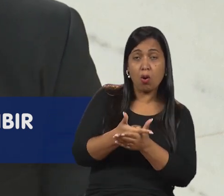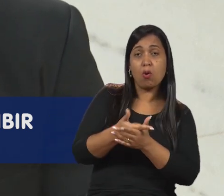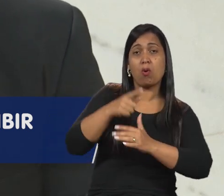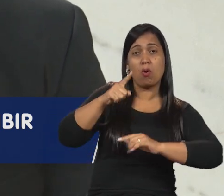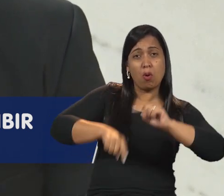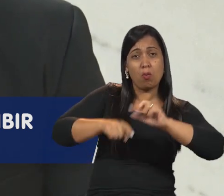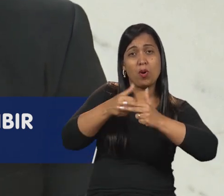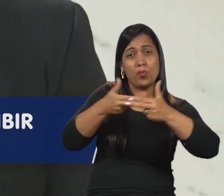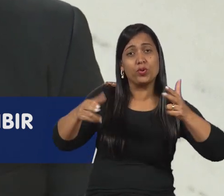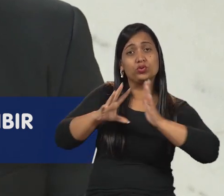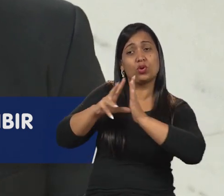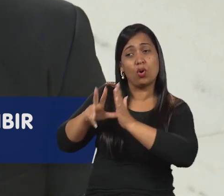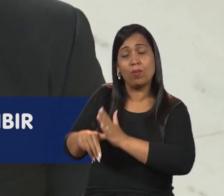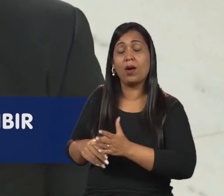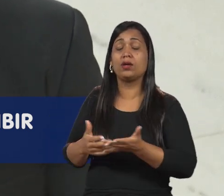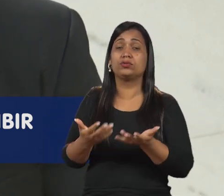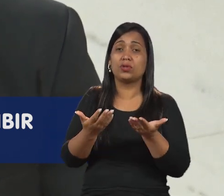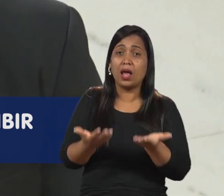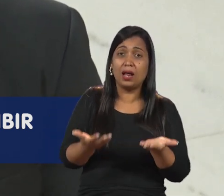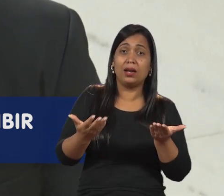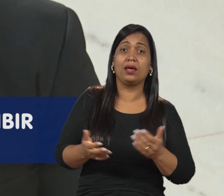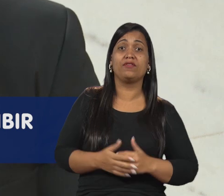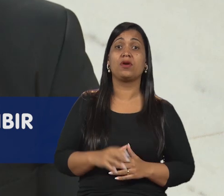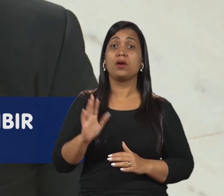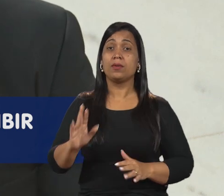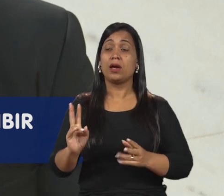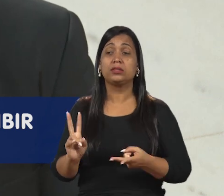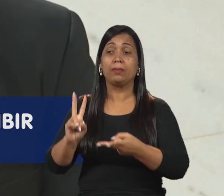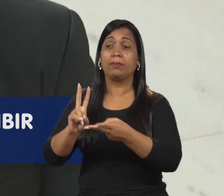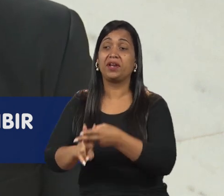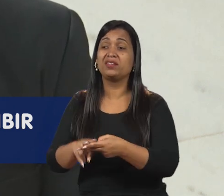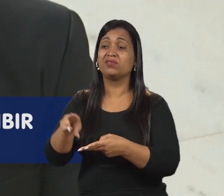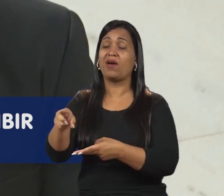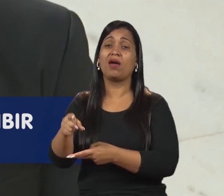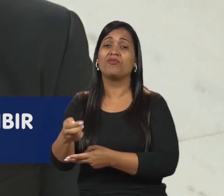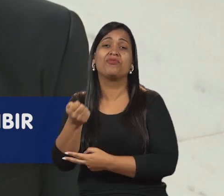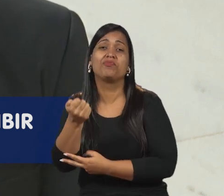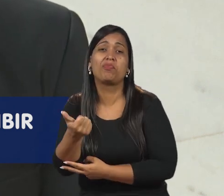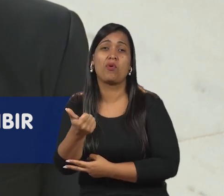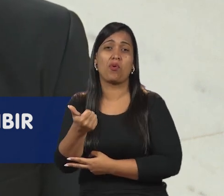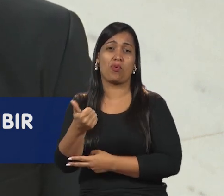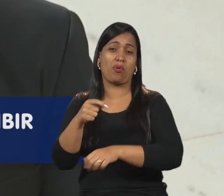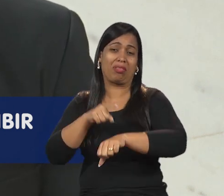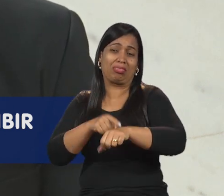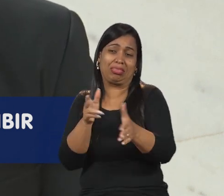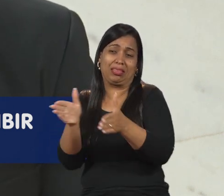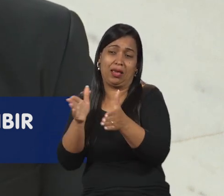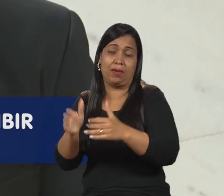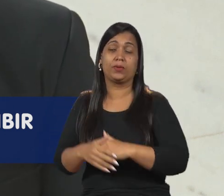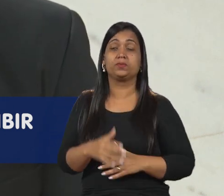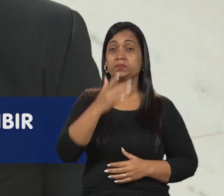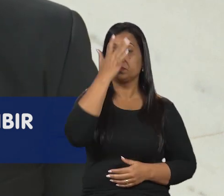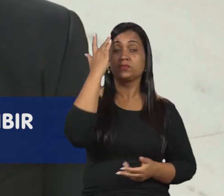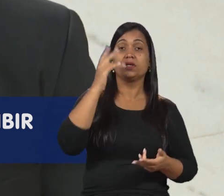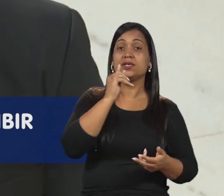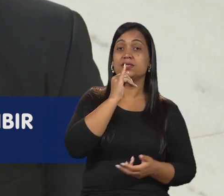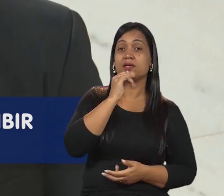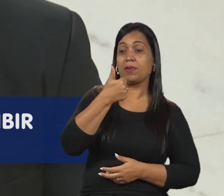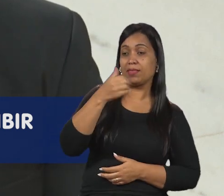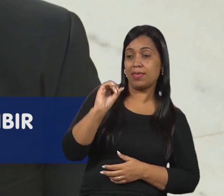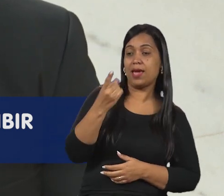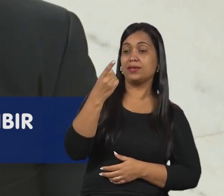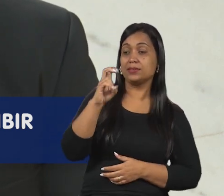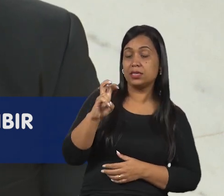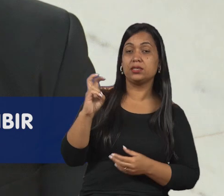branda. Dificilmente vai colocar na cadeia. Quando coloca, é por muito pouco tempo. A gente tem indivíduos aí que são presos aí com mais de 10,